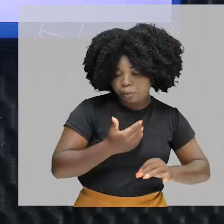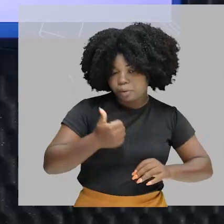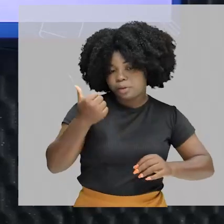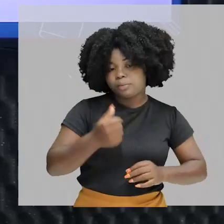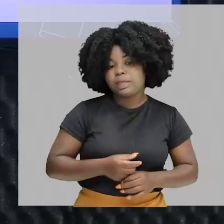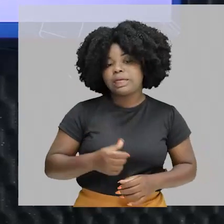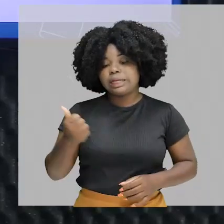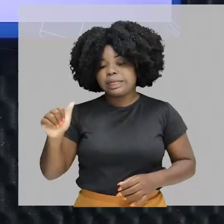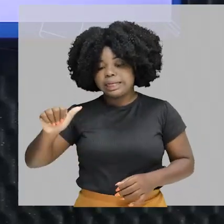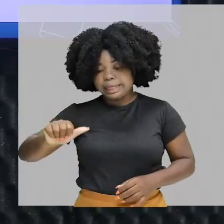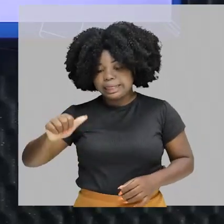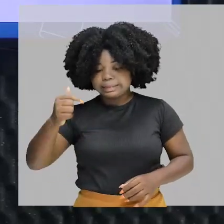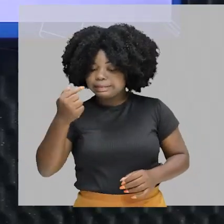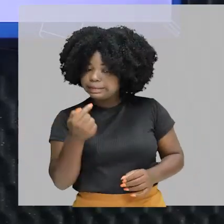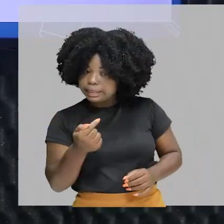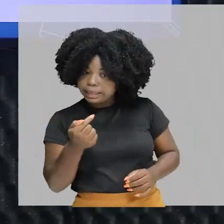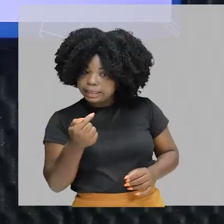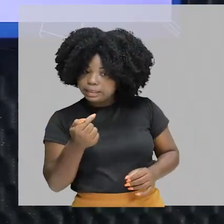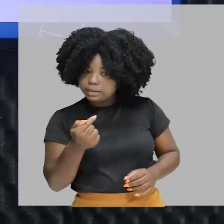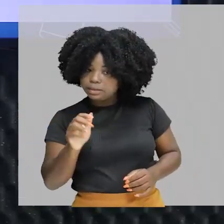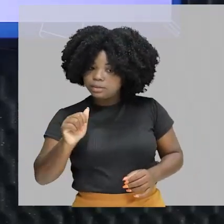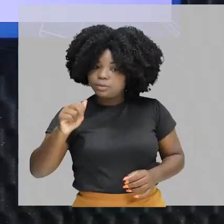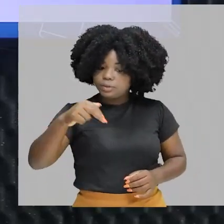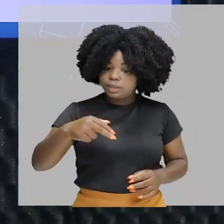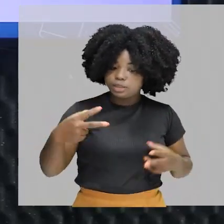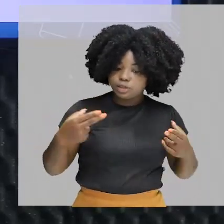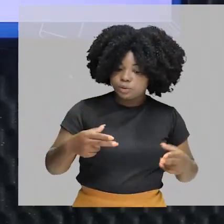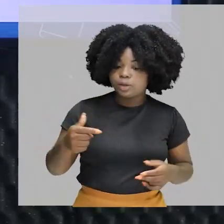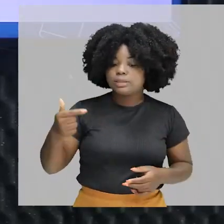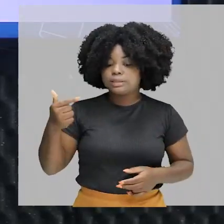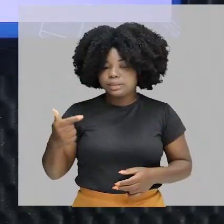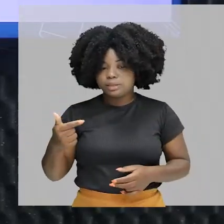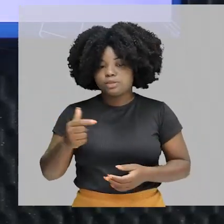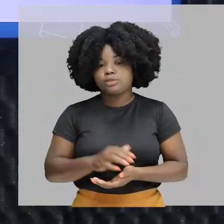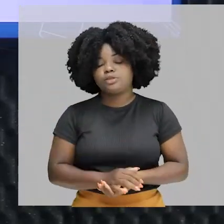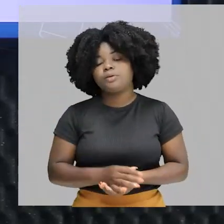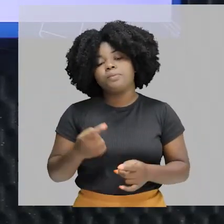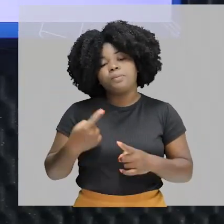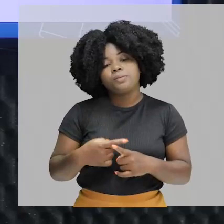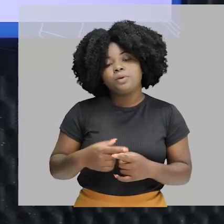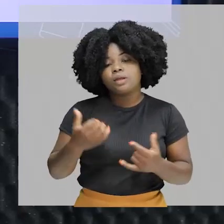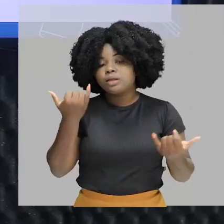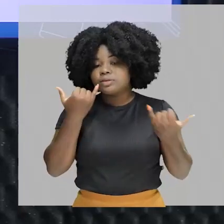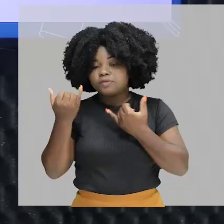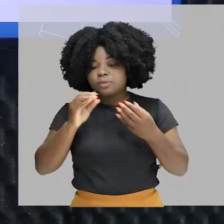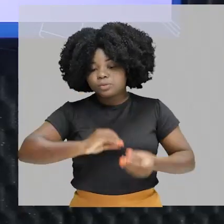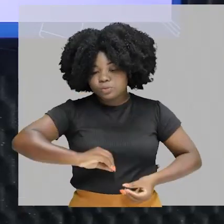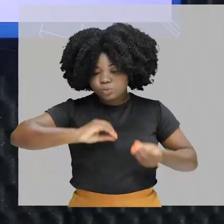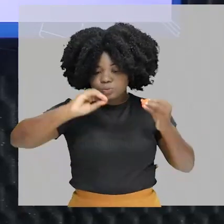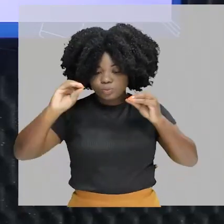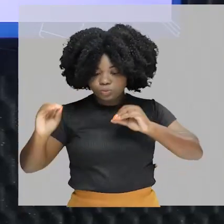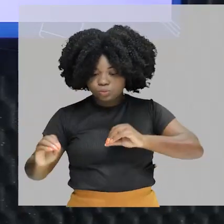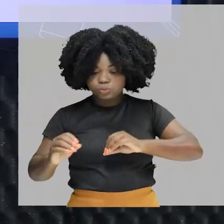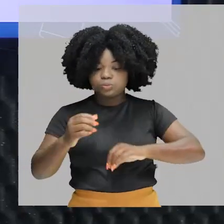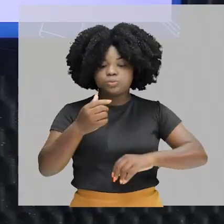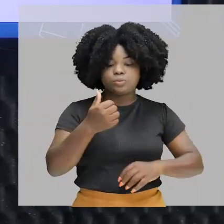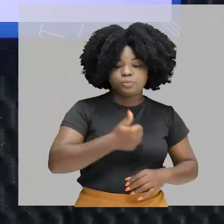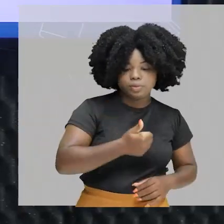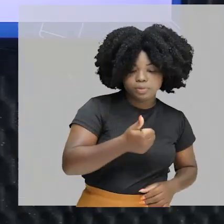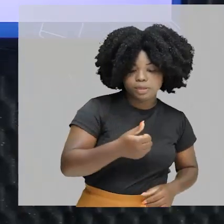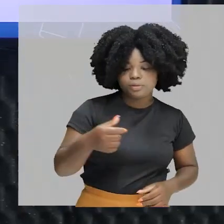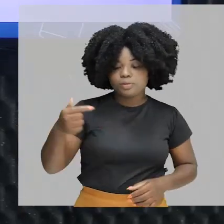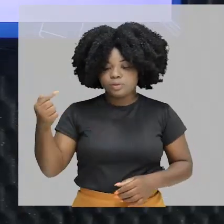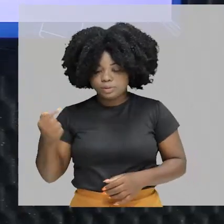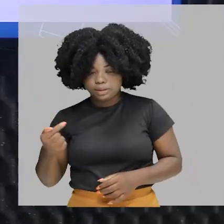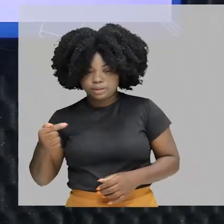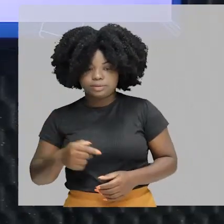sétimo termo. Então, eu estou fazendo n igual a 7. Por quê? Porque o enunciado já me deu o primeiro termo e o sétimo termo. E eu preciso descobrir